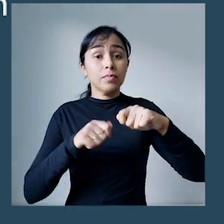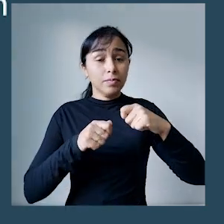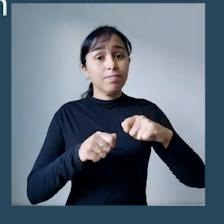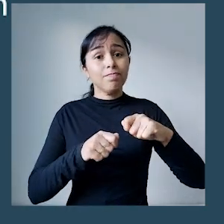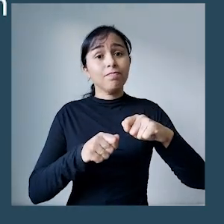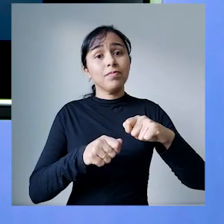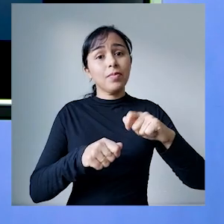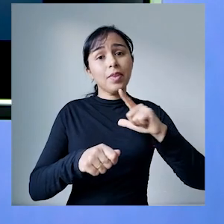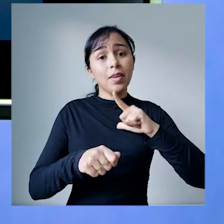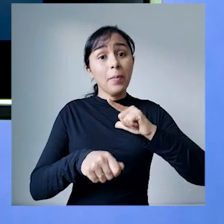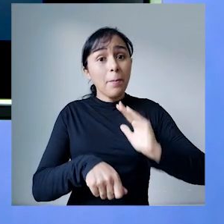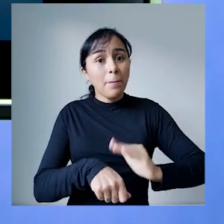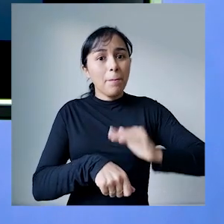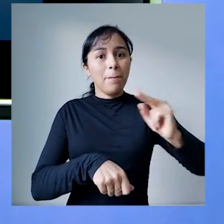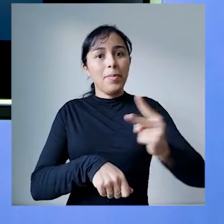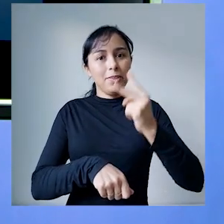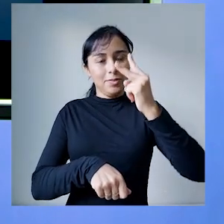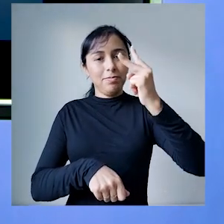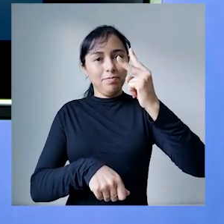valores desconhecidos.